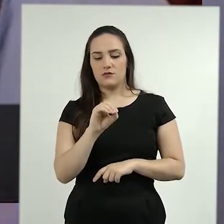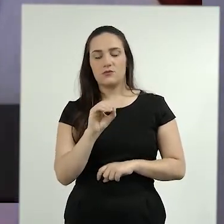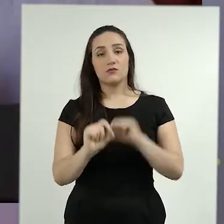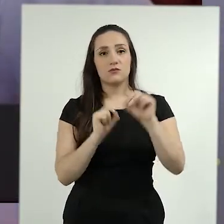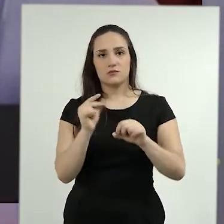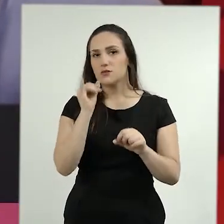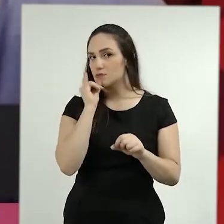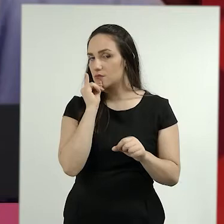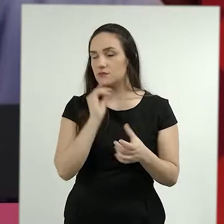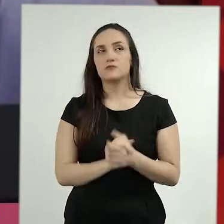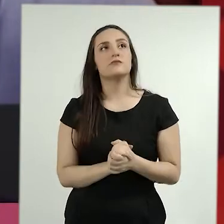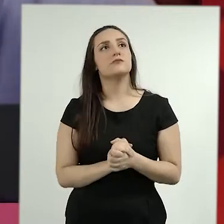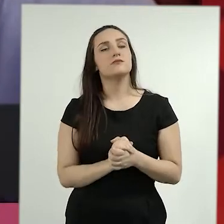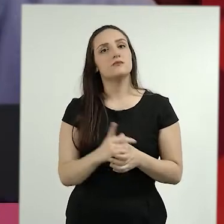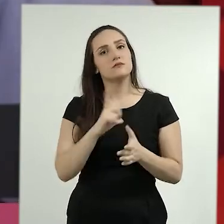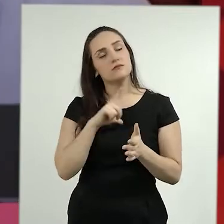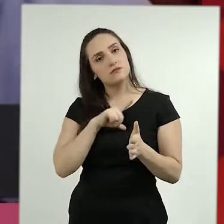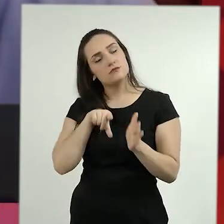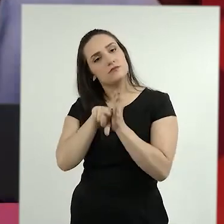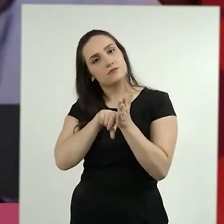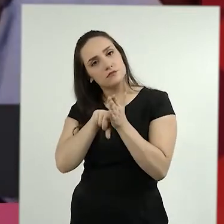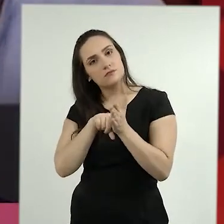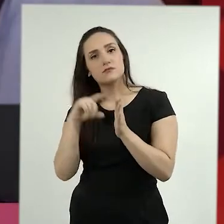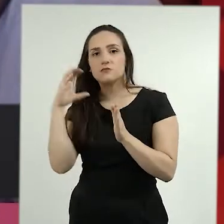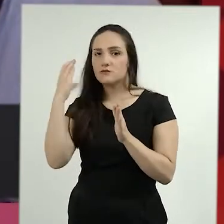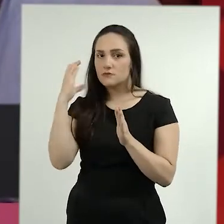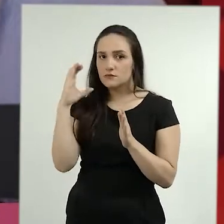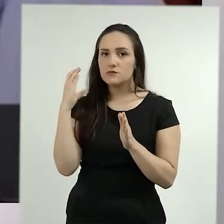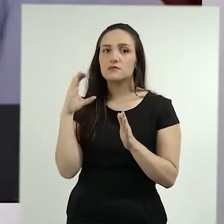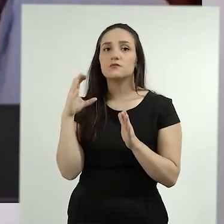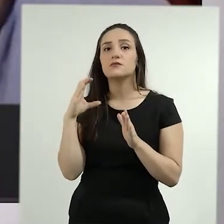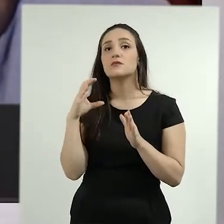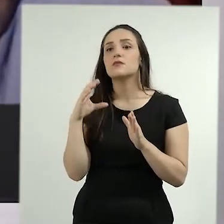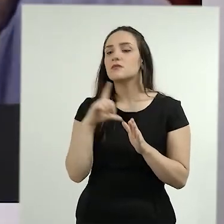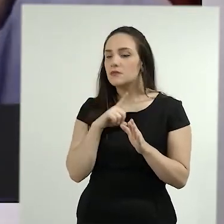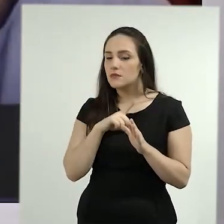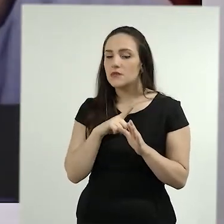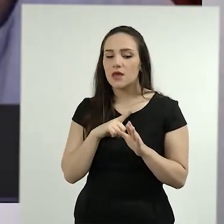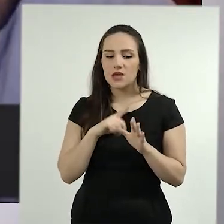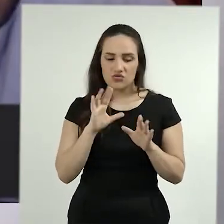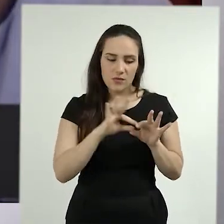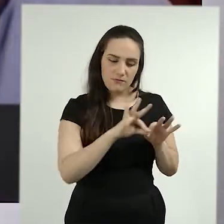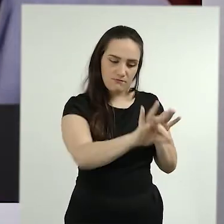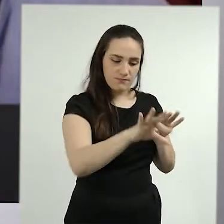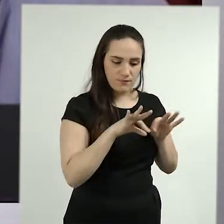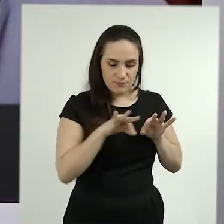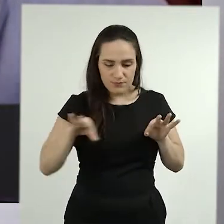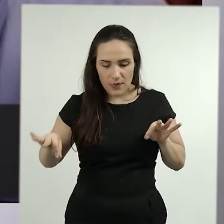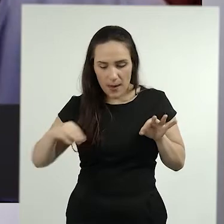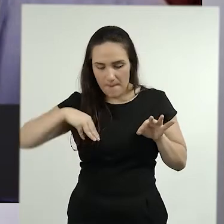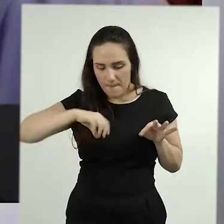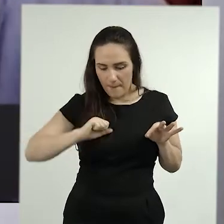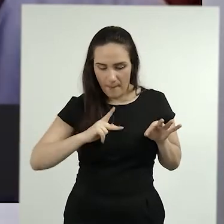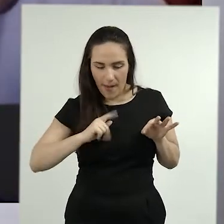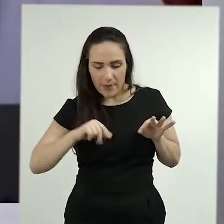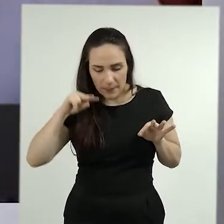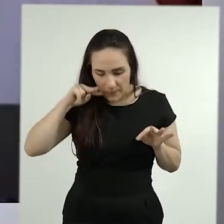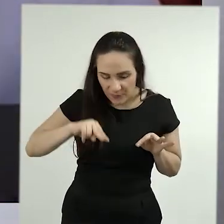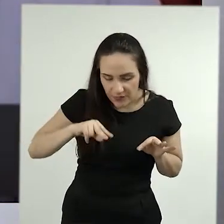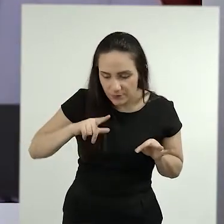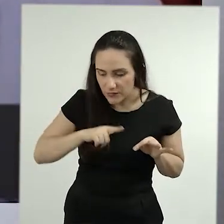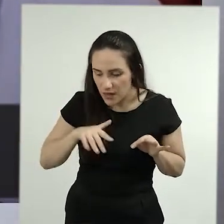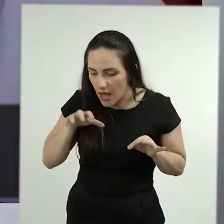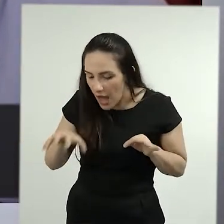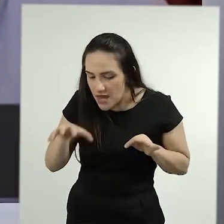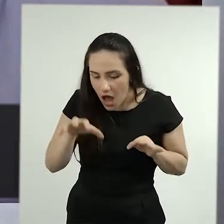que você citou da participação das nossas instituições, ou da pesquisa, ou da ciência. Em Campo Grande é usada essa ferramenta, que na